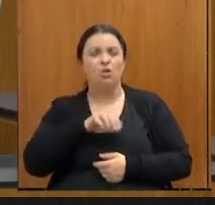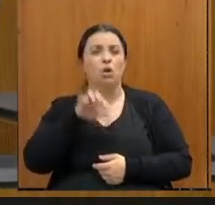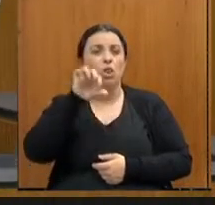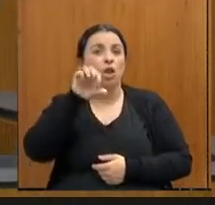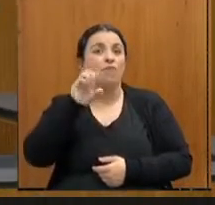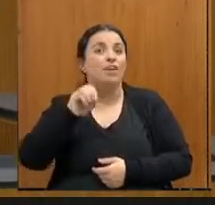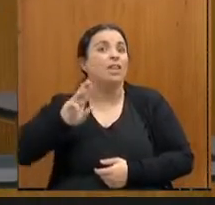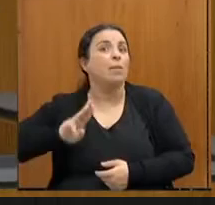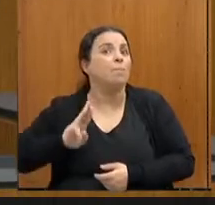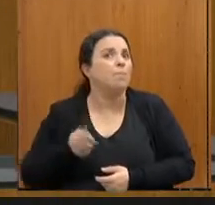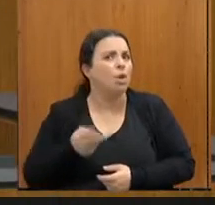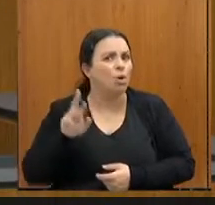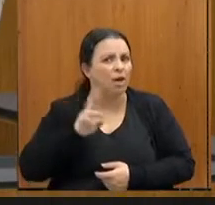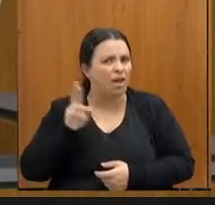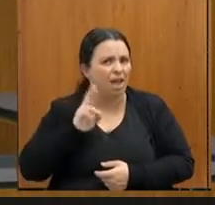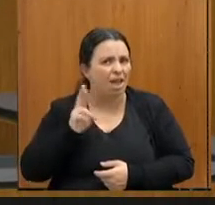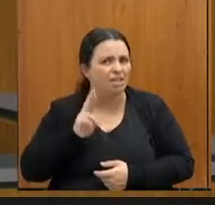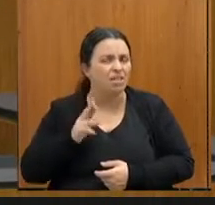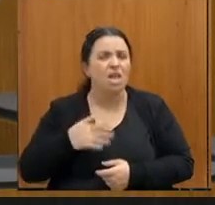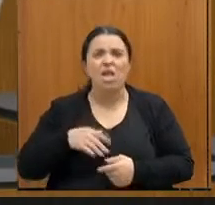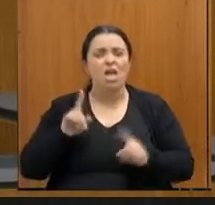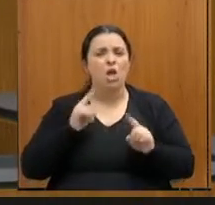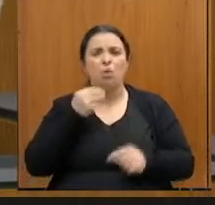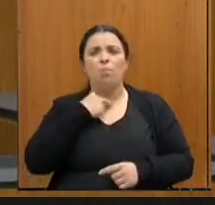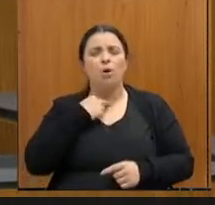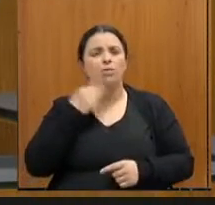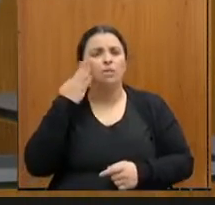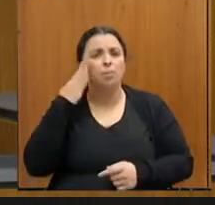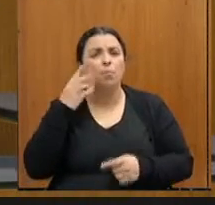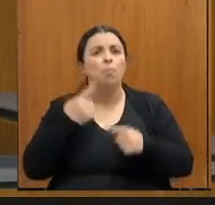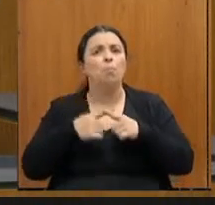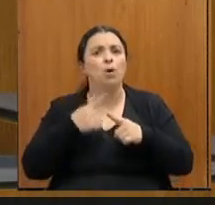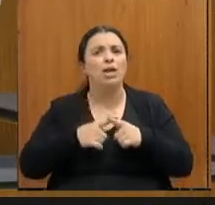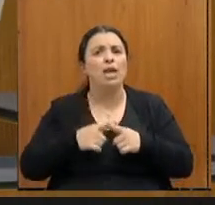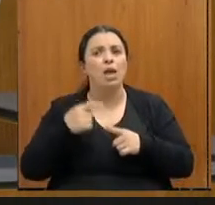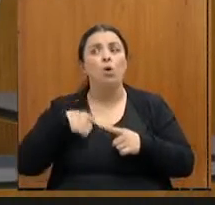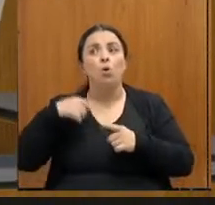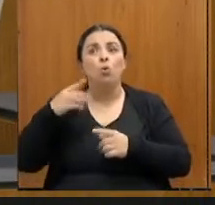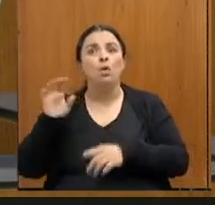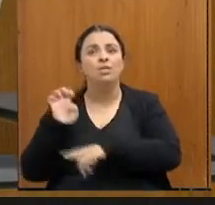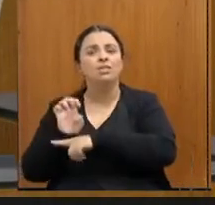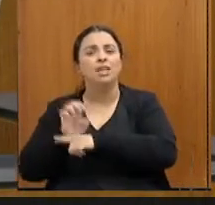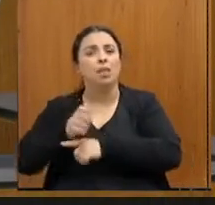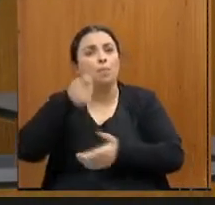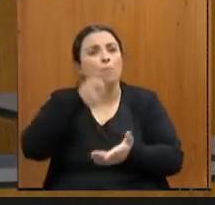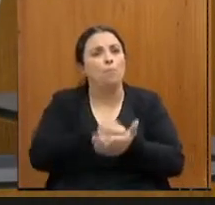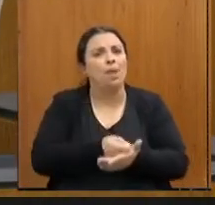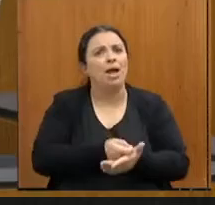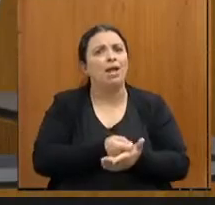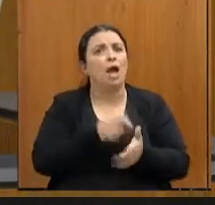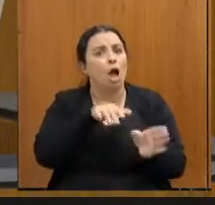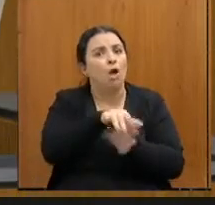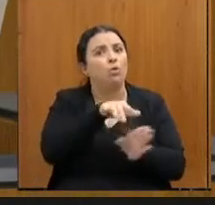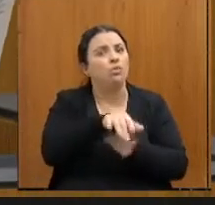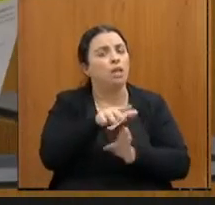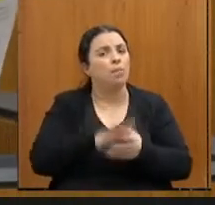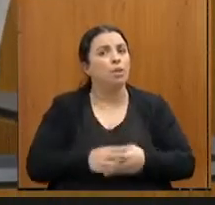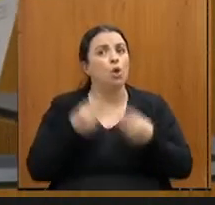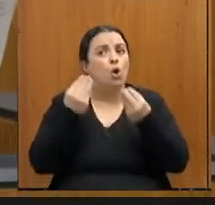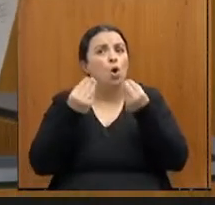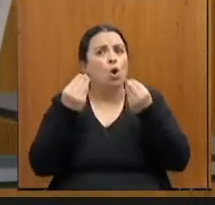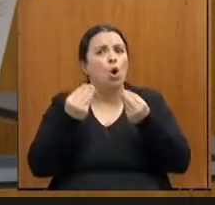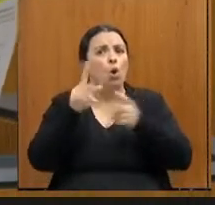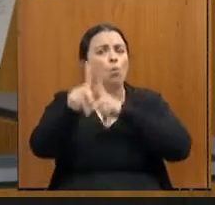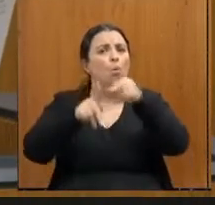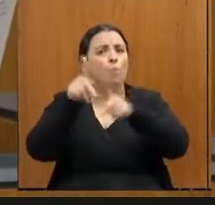a dinâmica de precisa ser feito então esses questionamentos como é que a gente explica a sociedade mineira é um